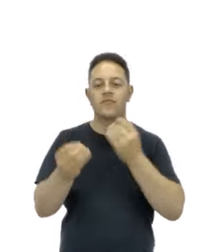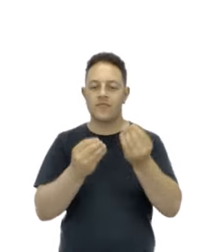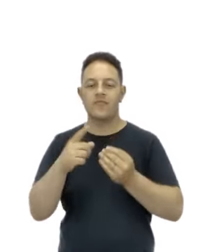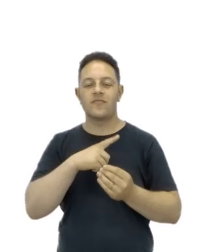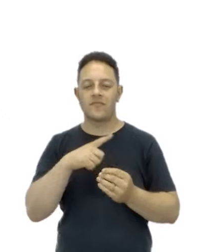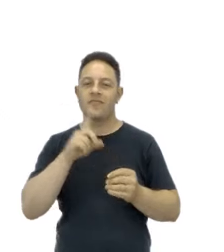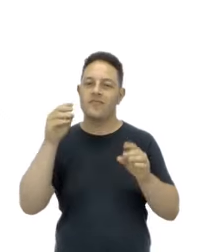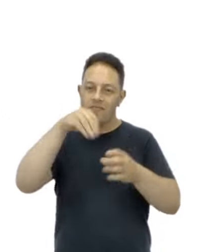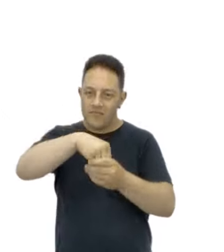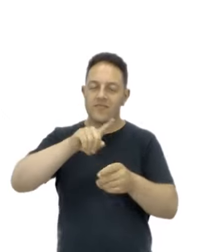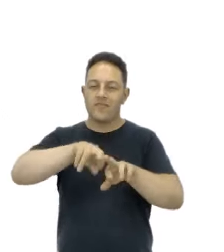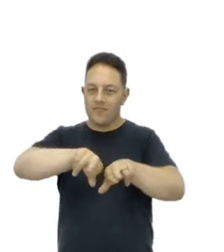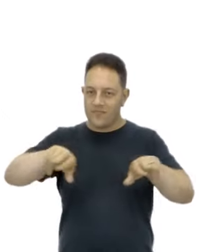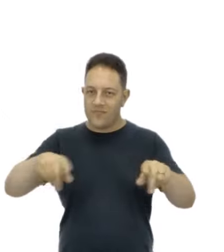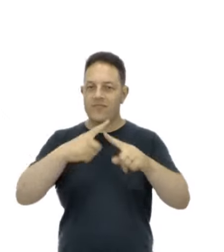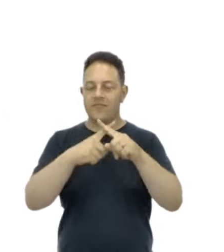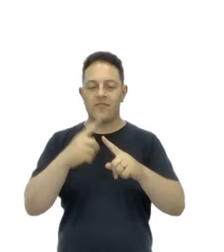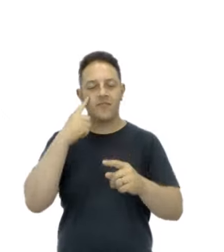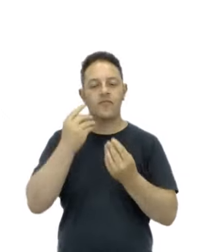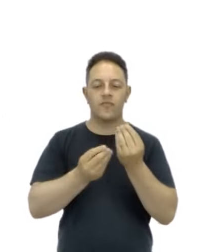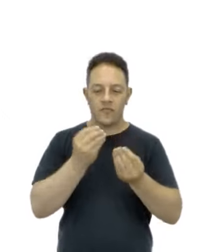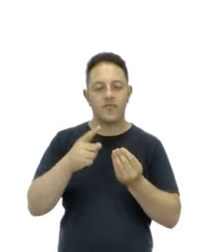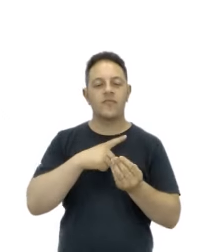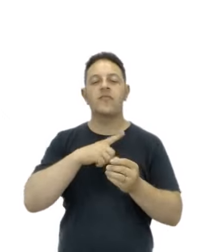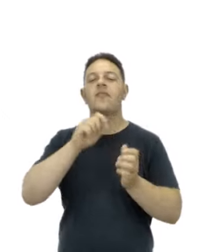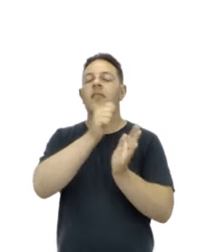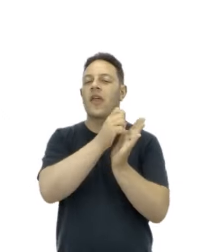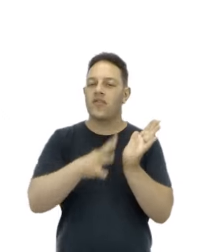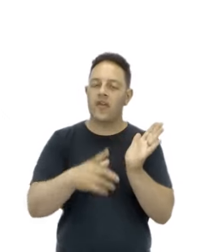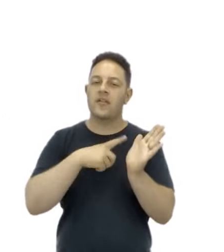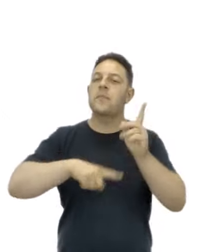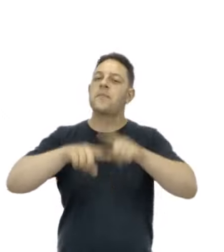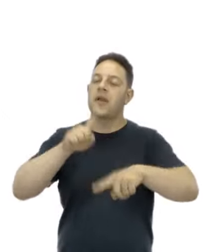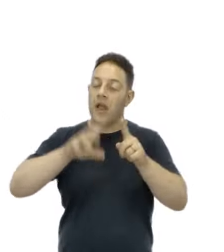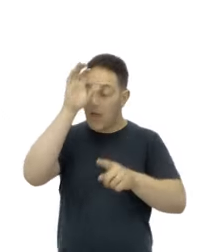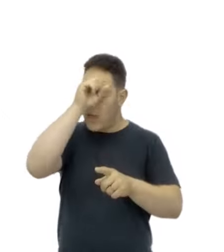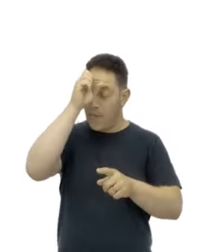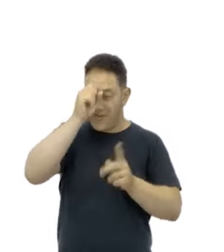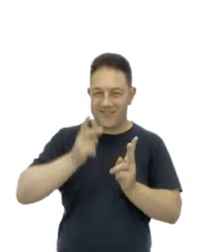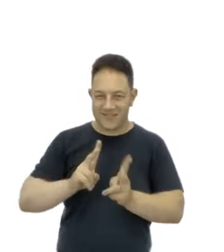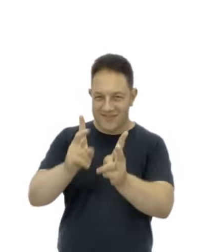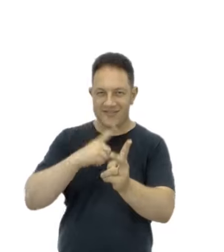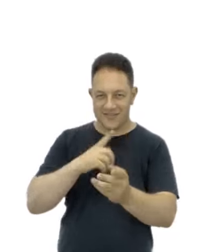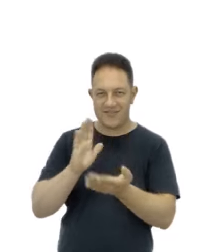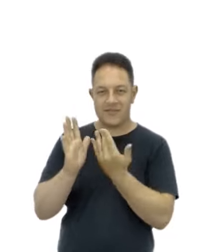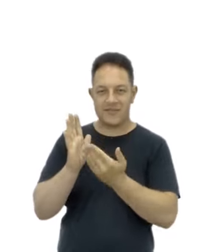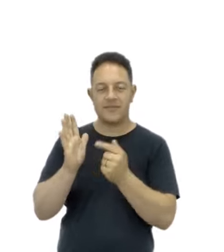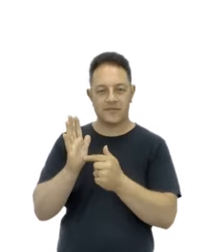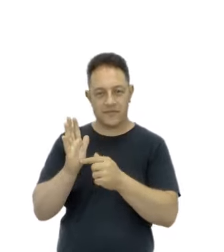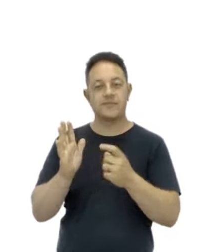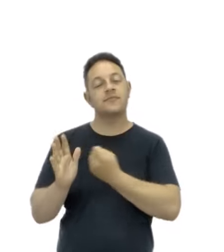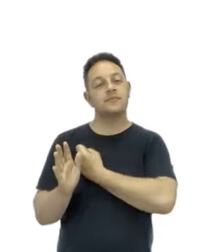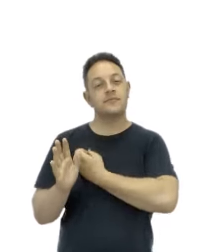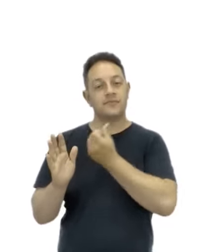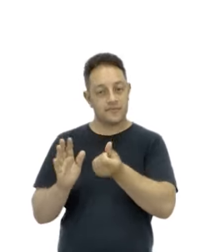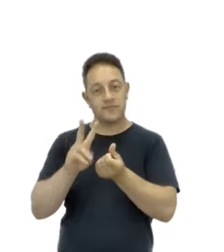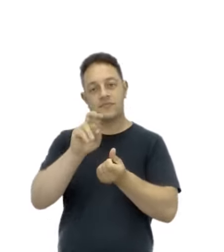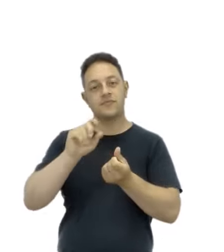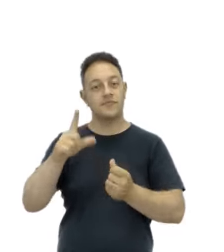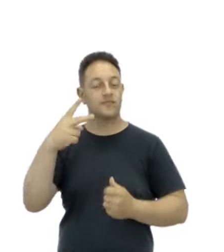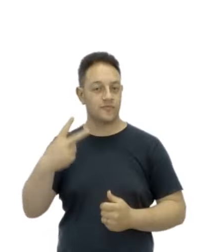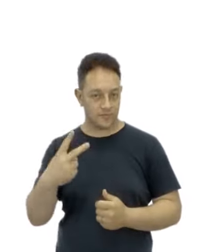campo multiplicativo, a partir das atividades do material Aprender Sempre, da sequência didática 6, volume